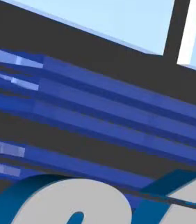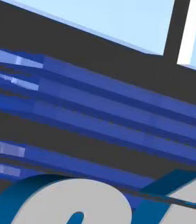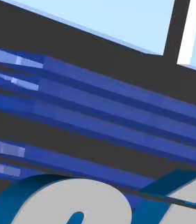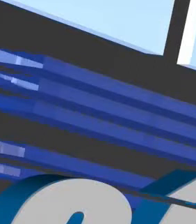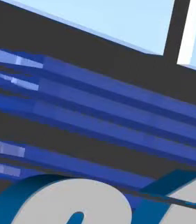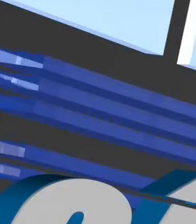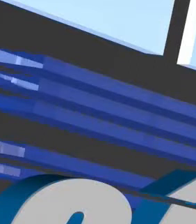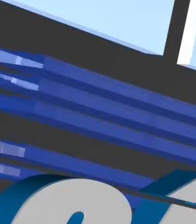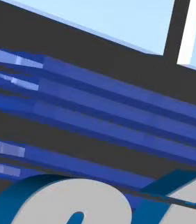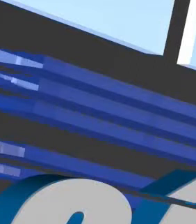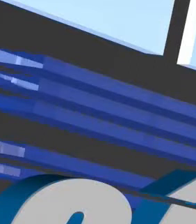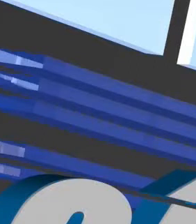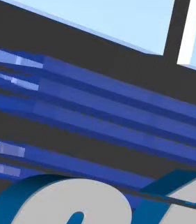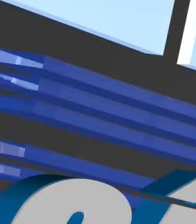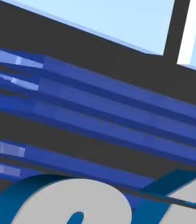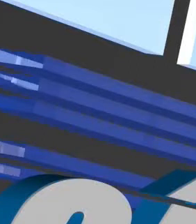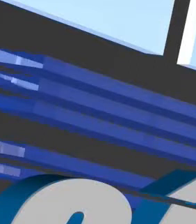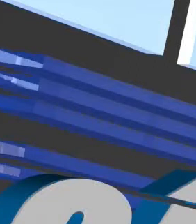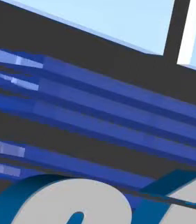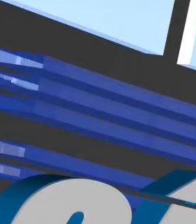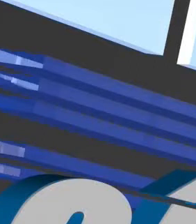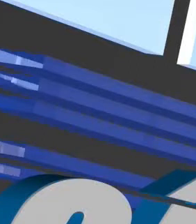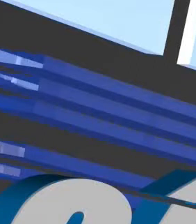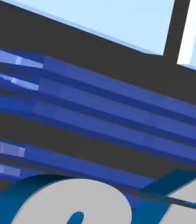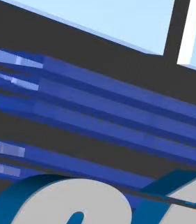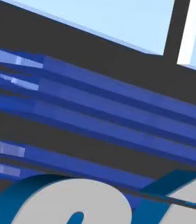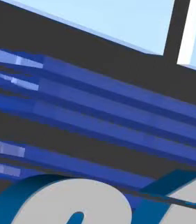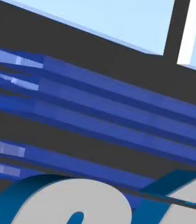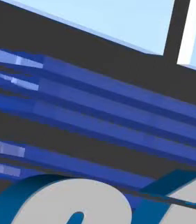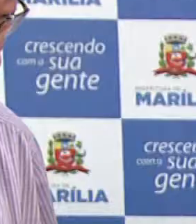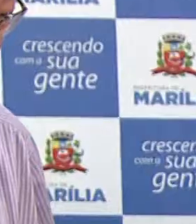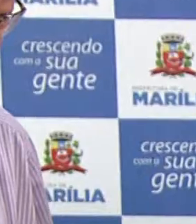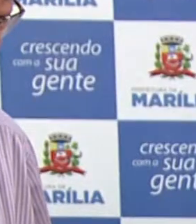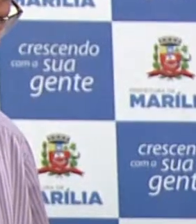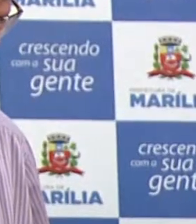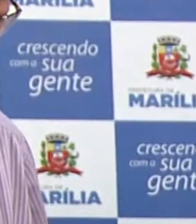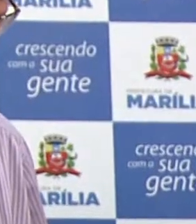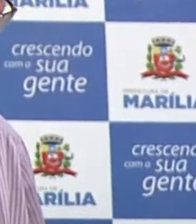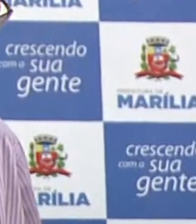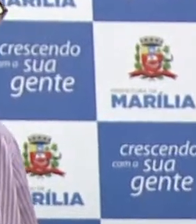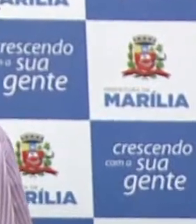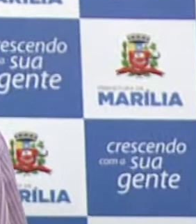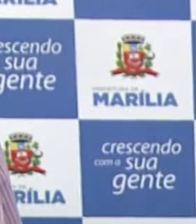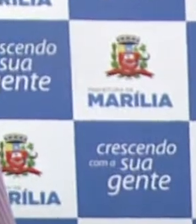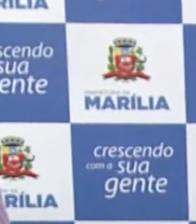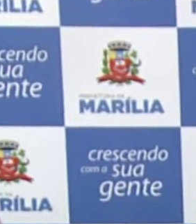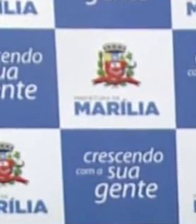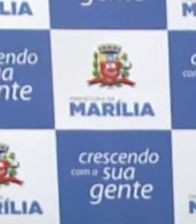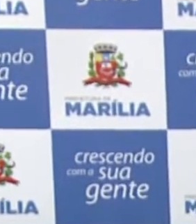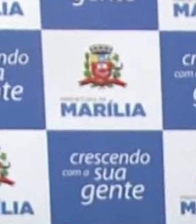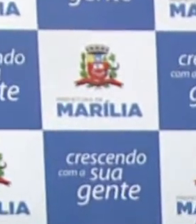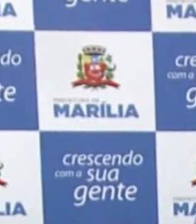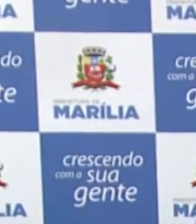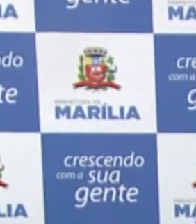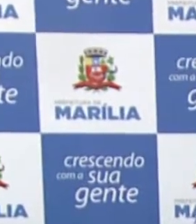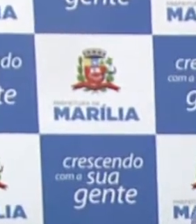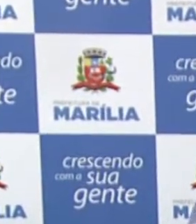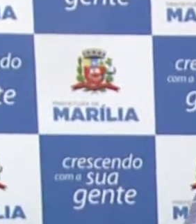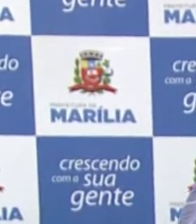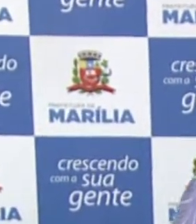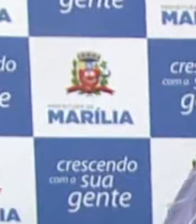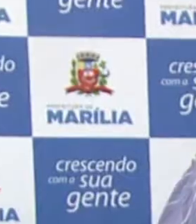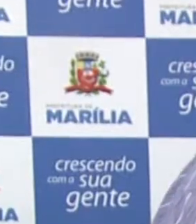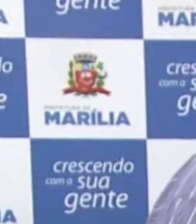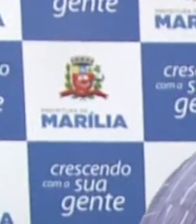de manhã na prefeitura a ação faz parte do programa saúde na escola a solenidade marcou a entrega de óculos atriz